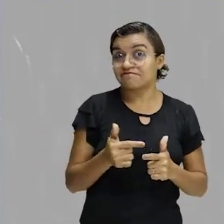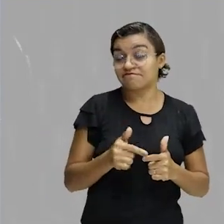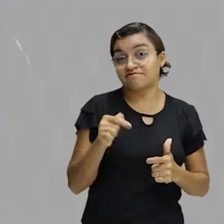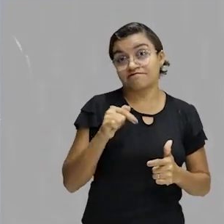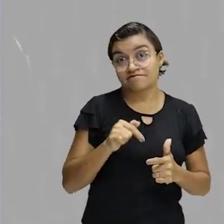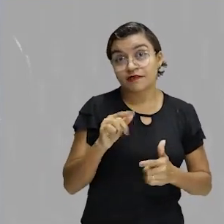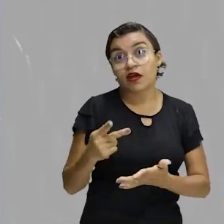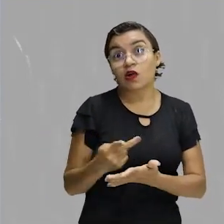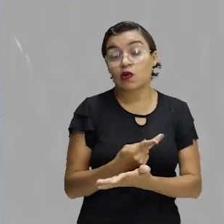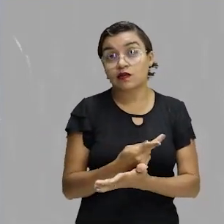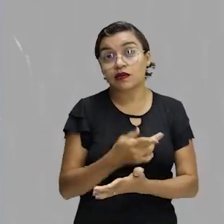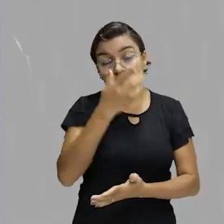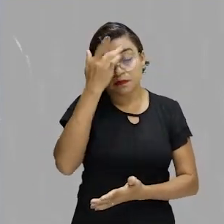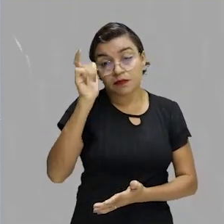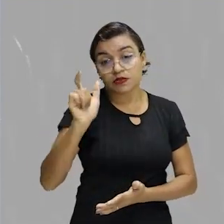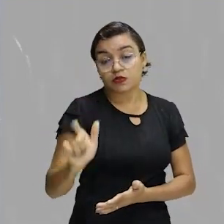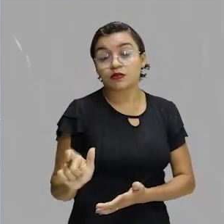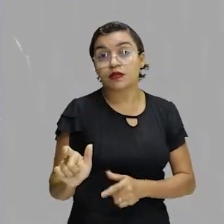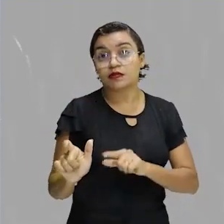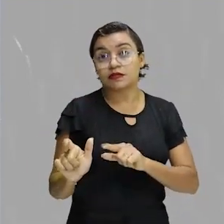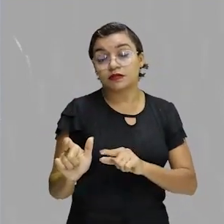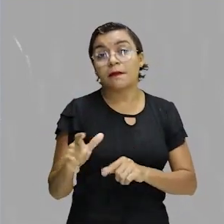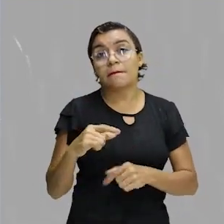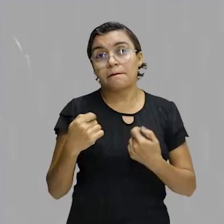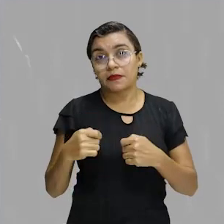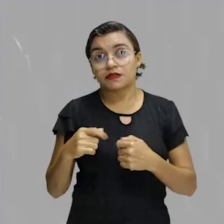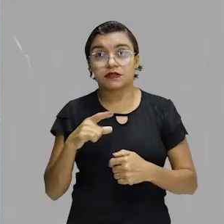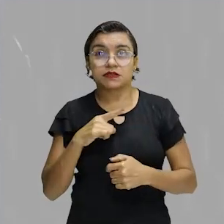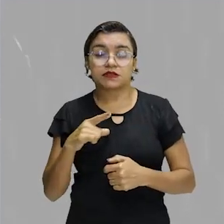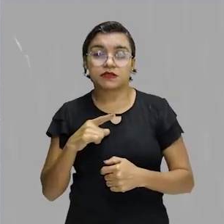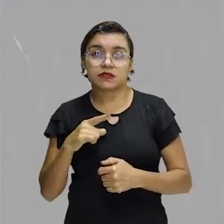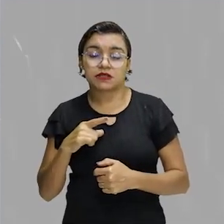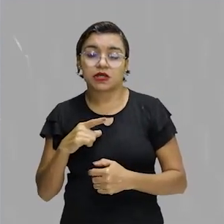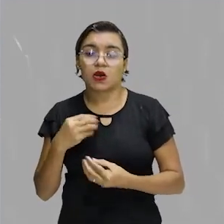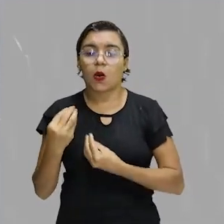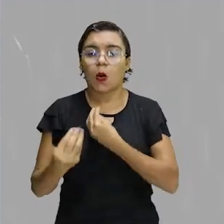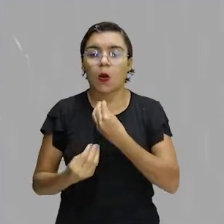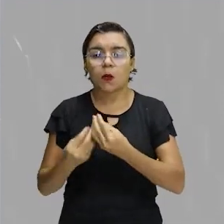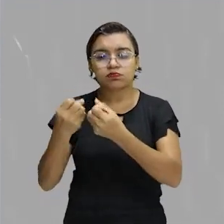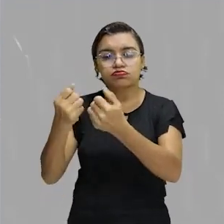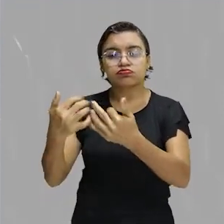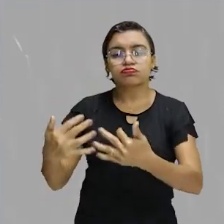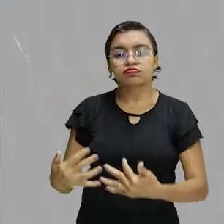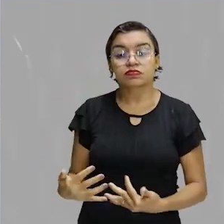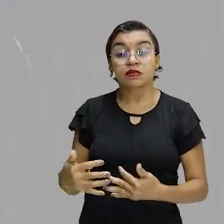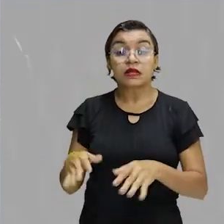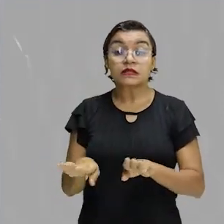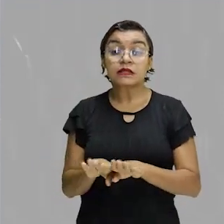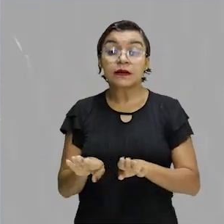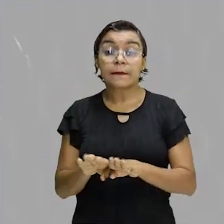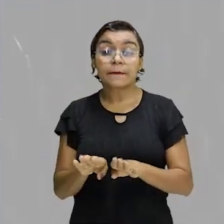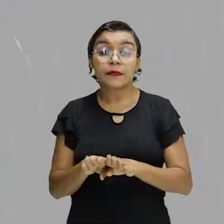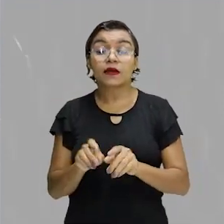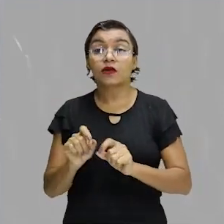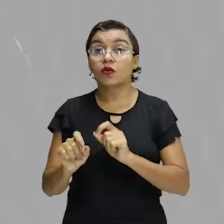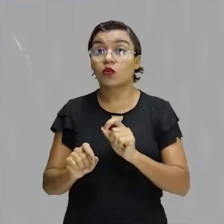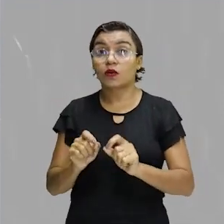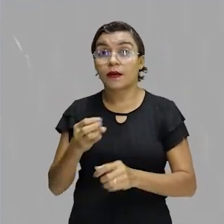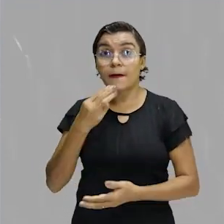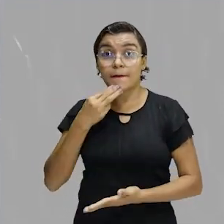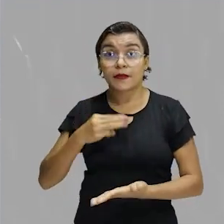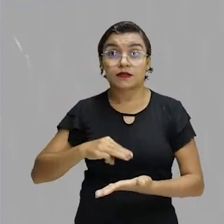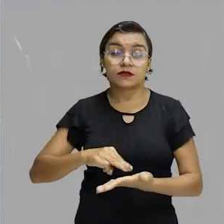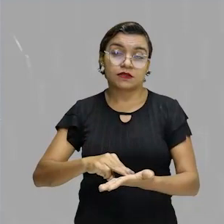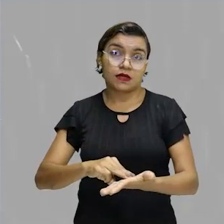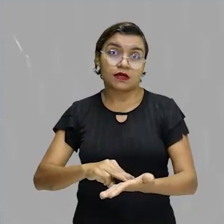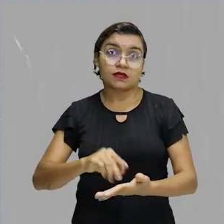problema acontece com essas personagens. Ele tem que ser endereçado, e aí, por fim, você pode ter uma mensagem